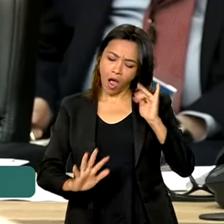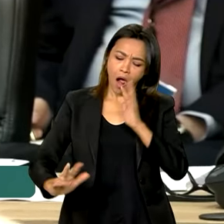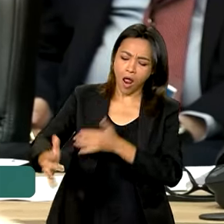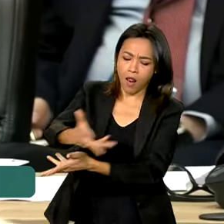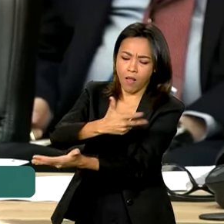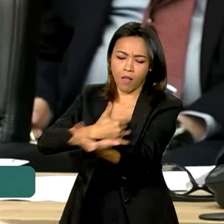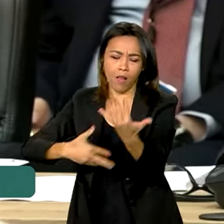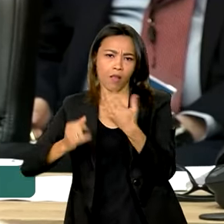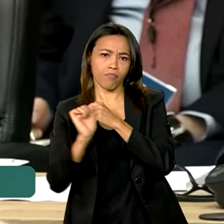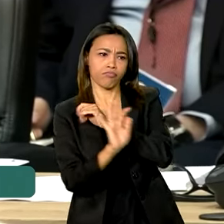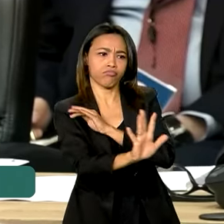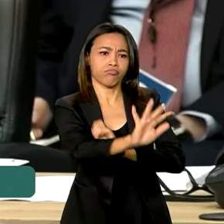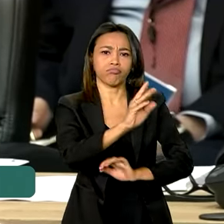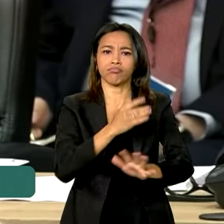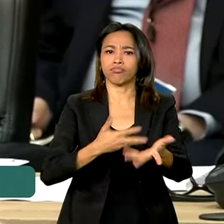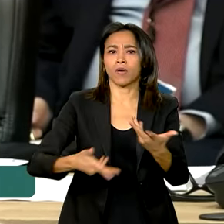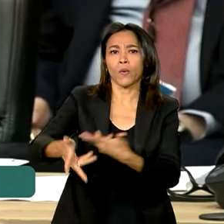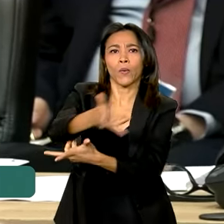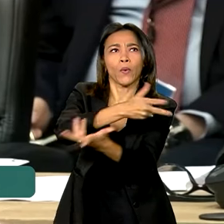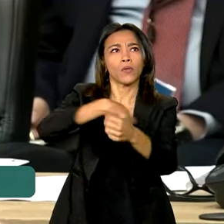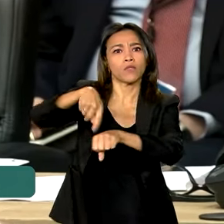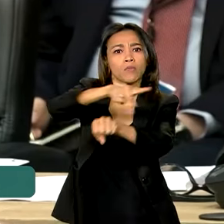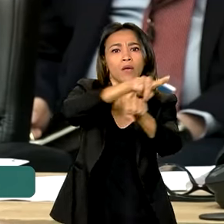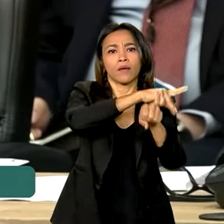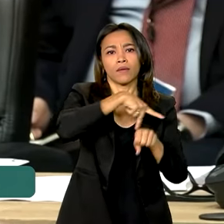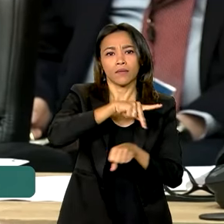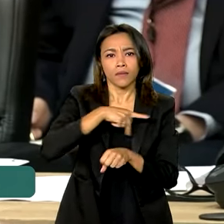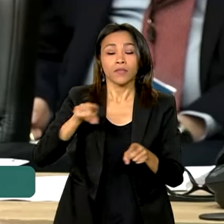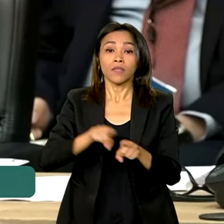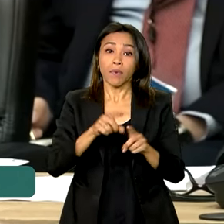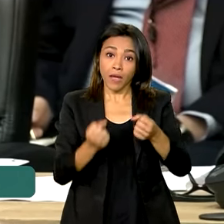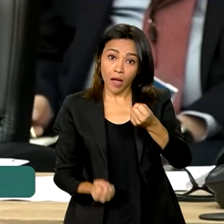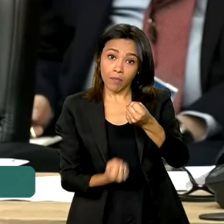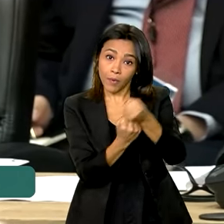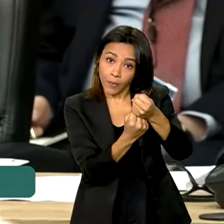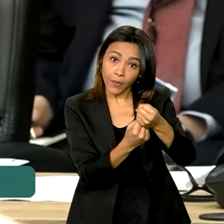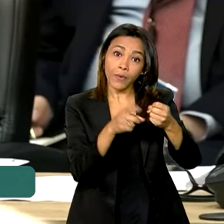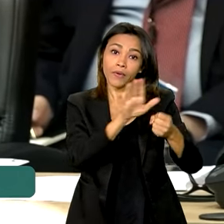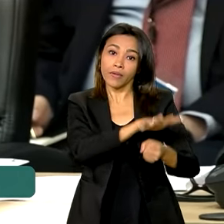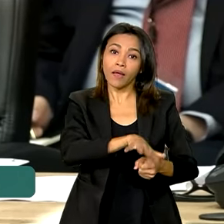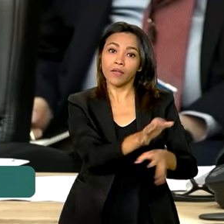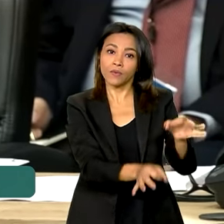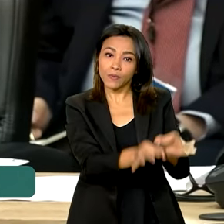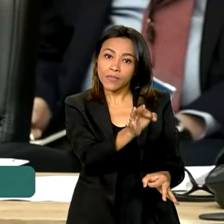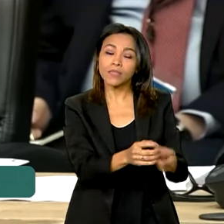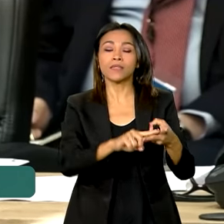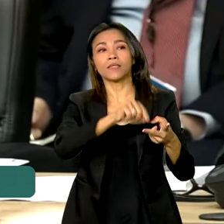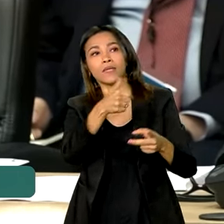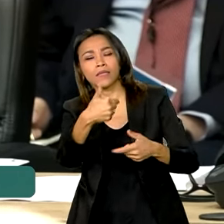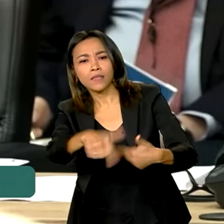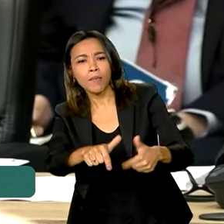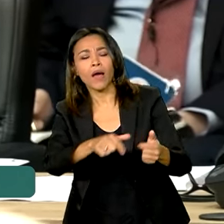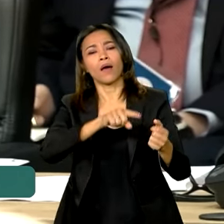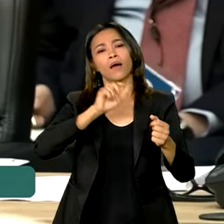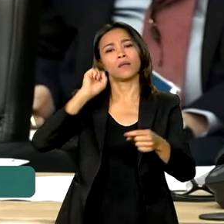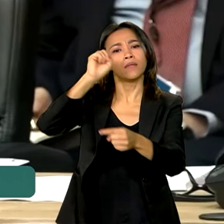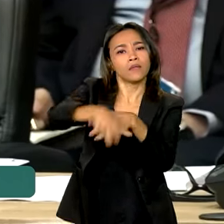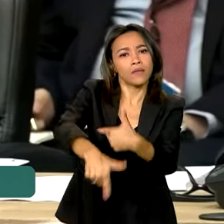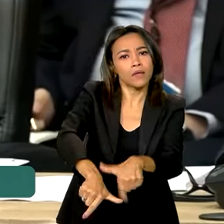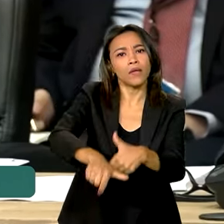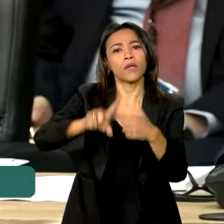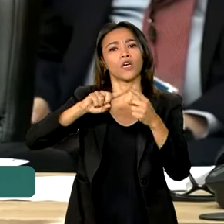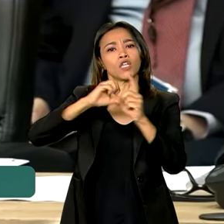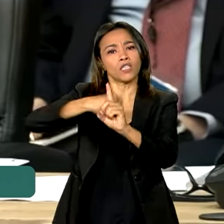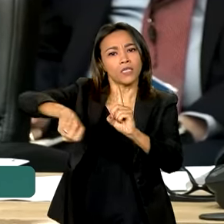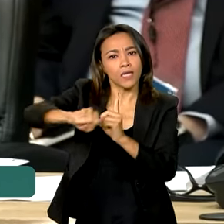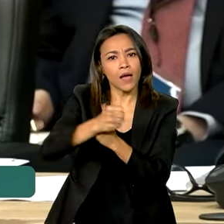integração fronteiriça, da cooperação judicial e consular ao trabalho e emprego, da seguridade social à